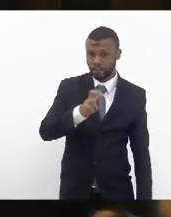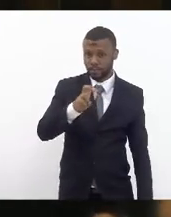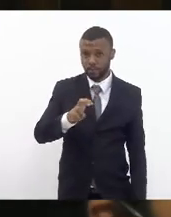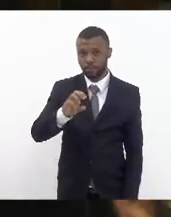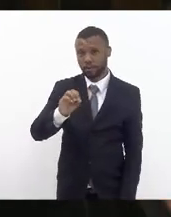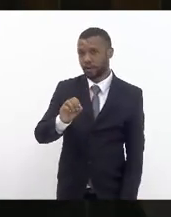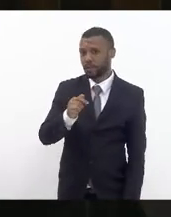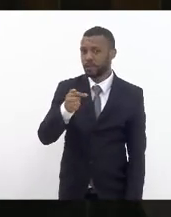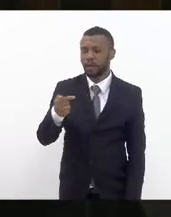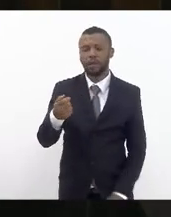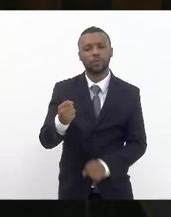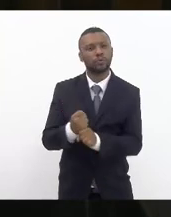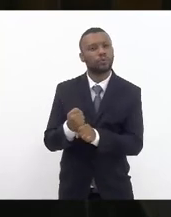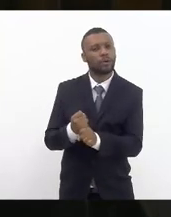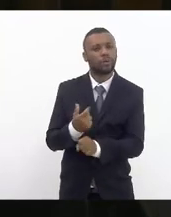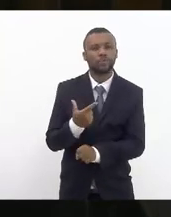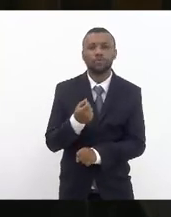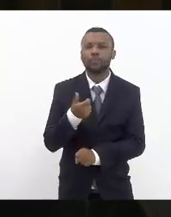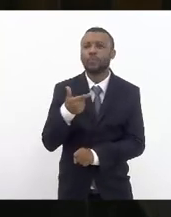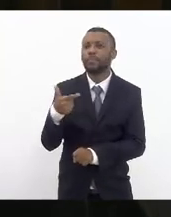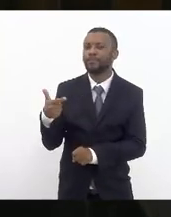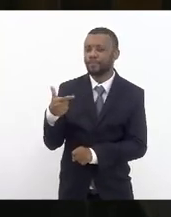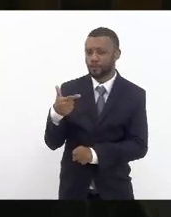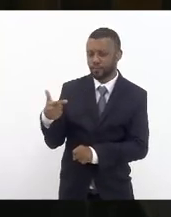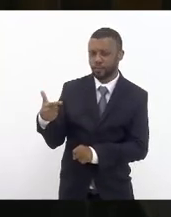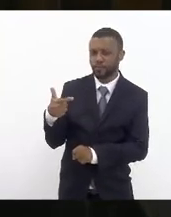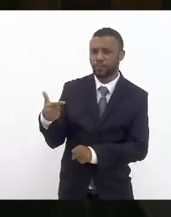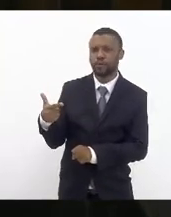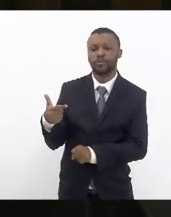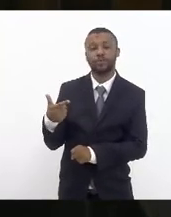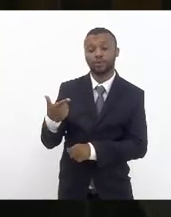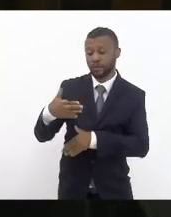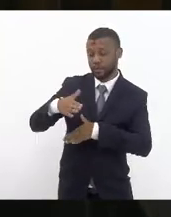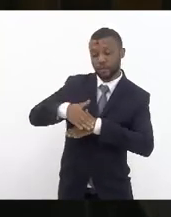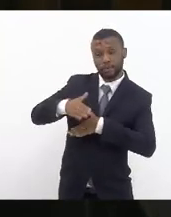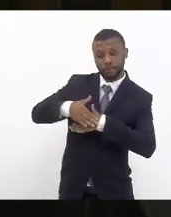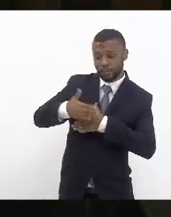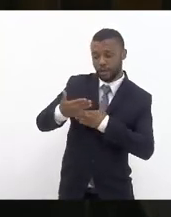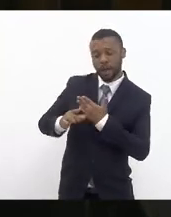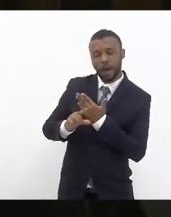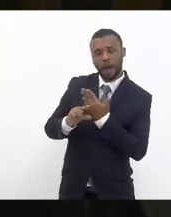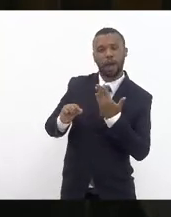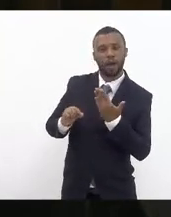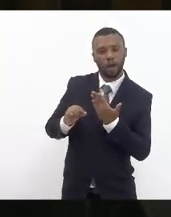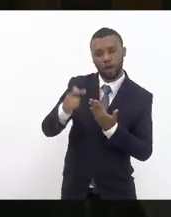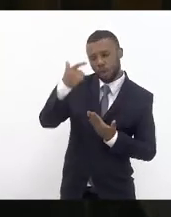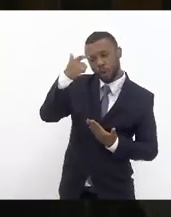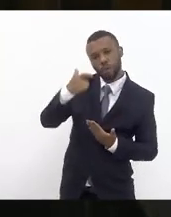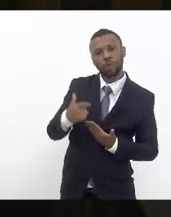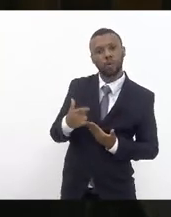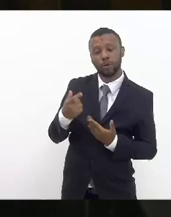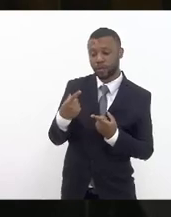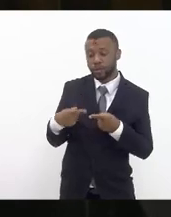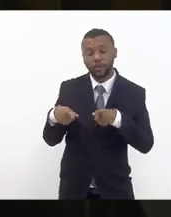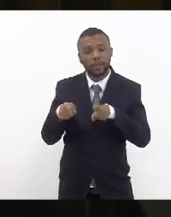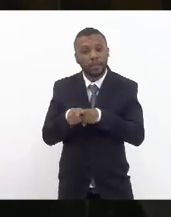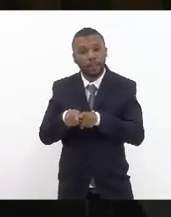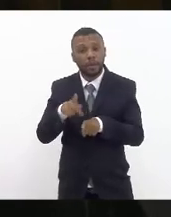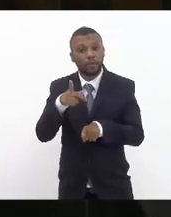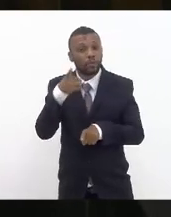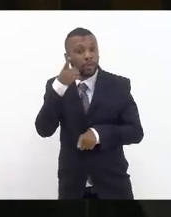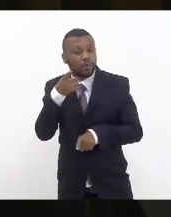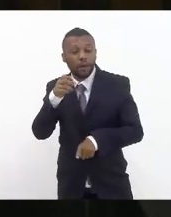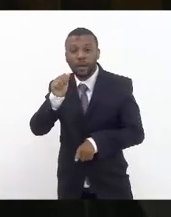5507 de 2022, de minha autoria, com o deputado André